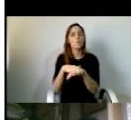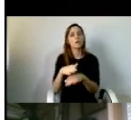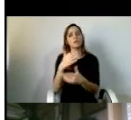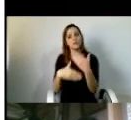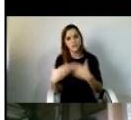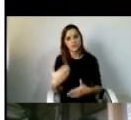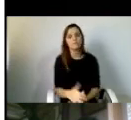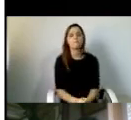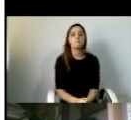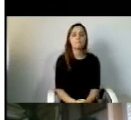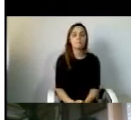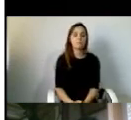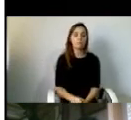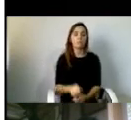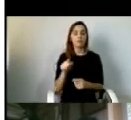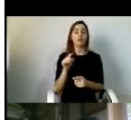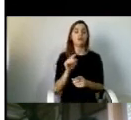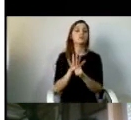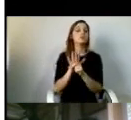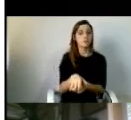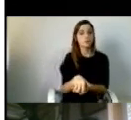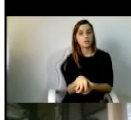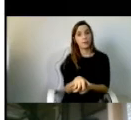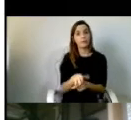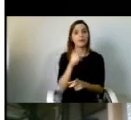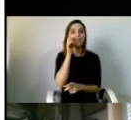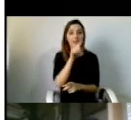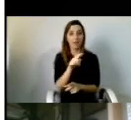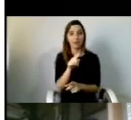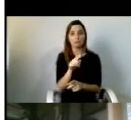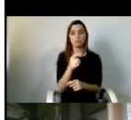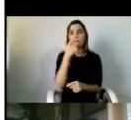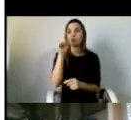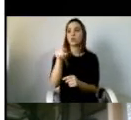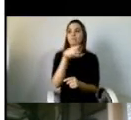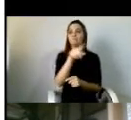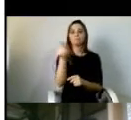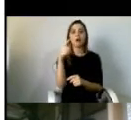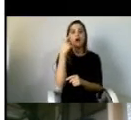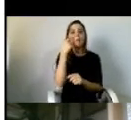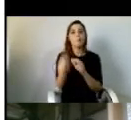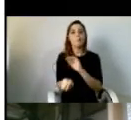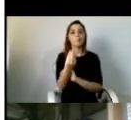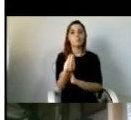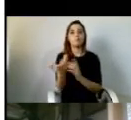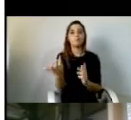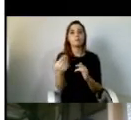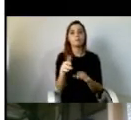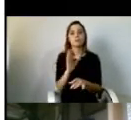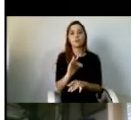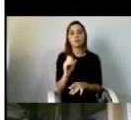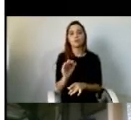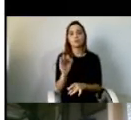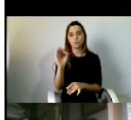Esta discriminação acontece sobretudo por parte de pessoas desconhecidas, mas isto para 40% dos casos, um pouco